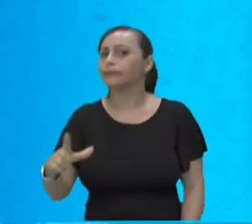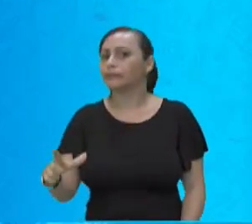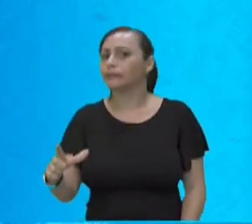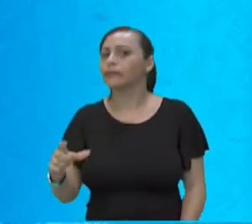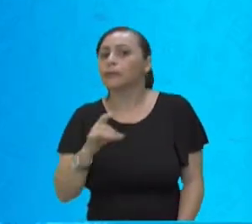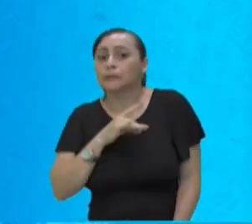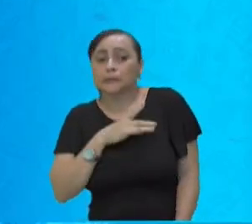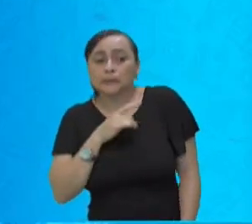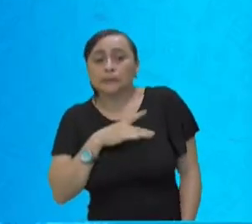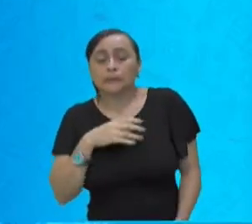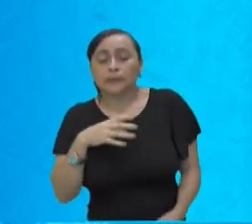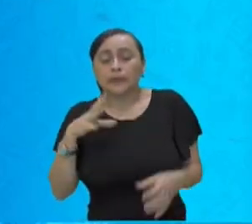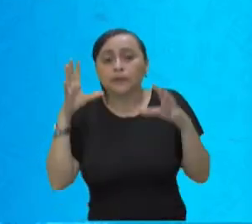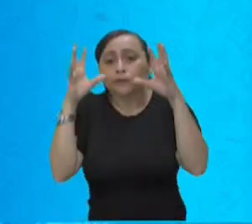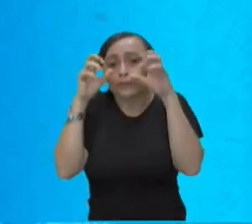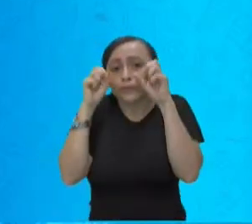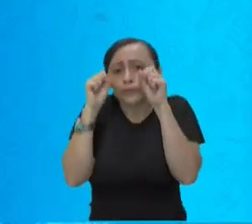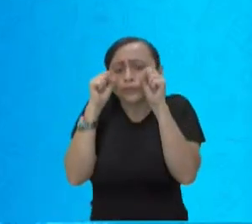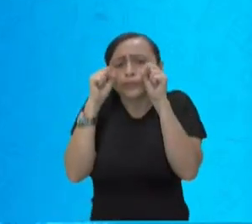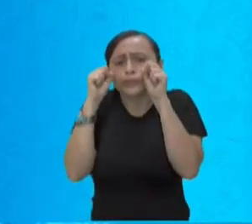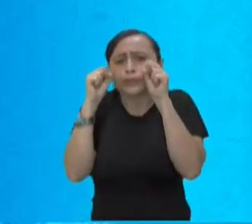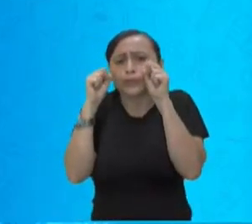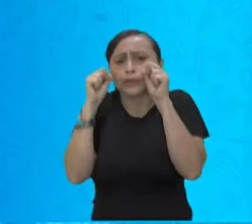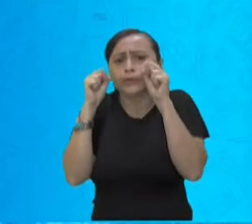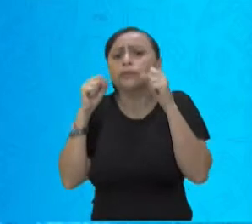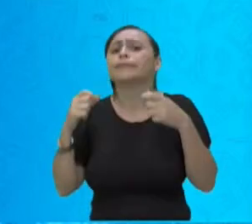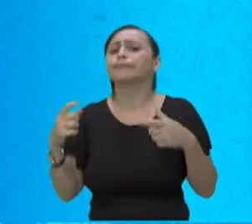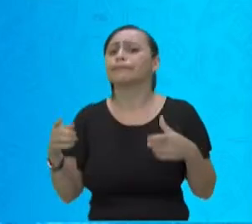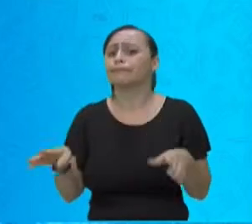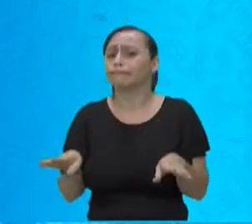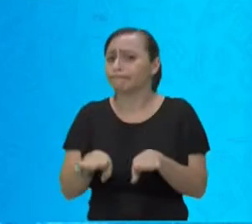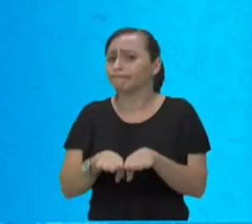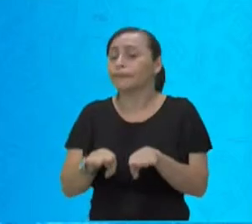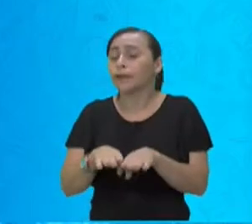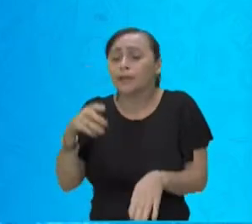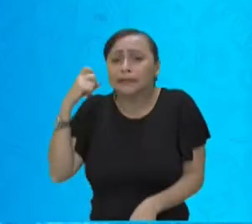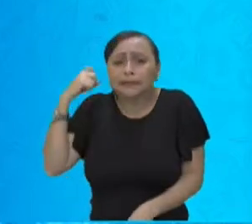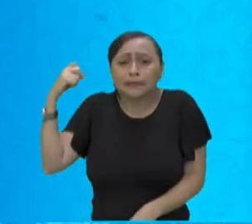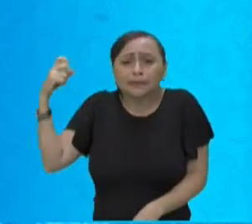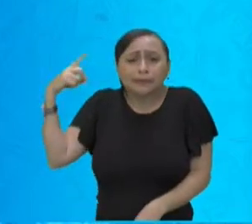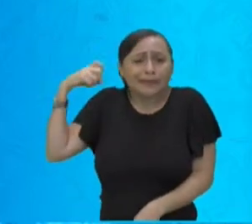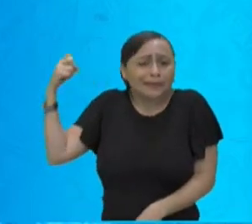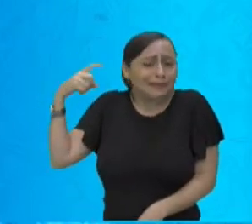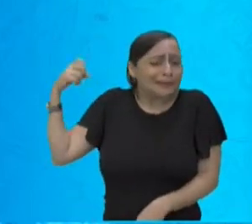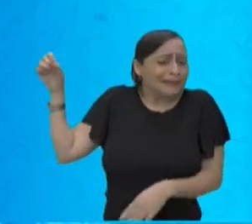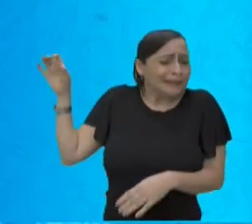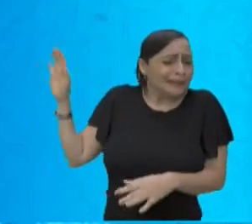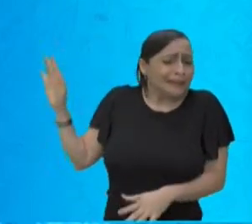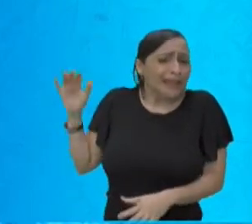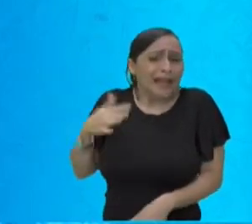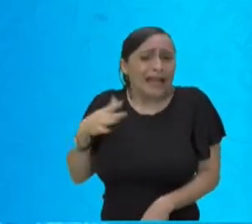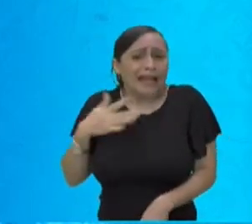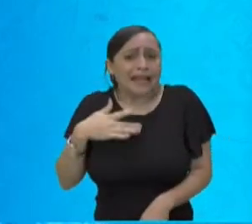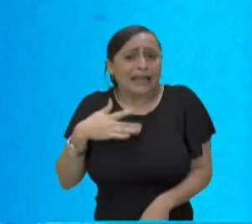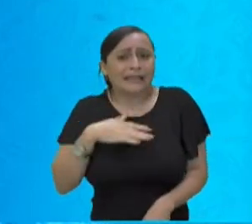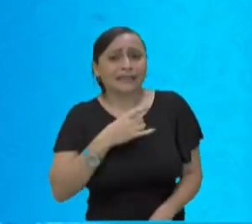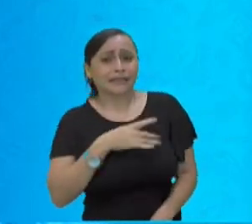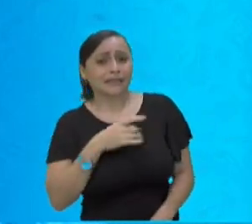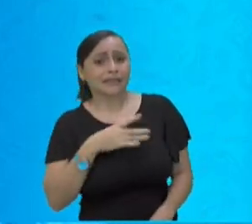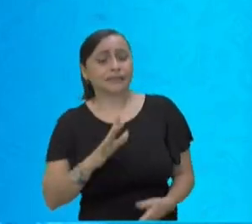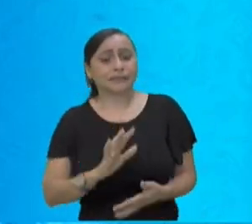do escuro podemos ter medo também de algum barulho muito alto